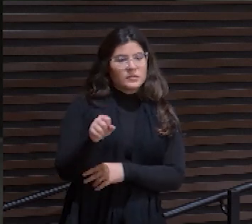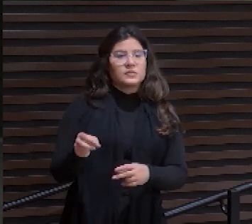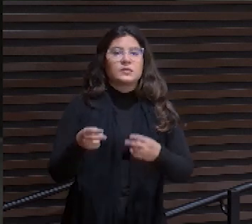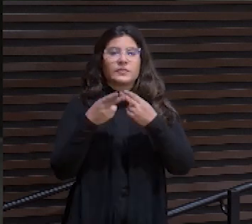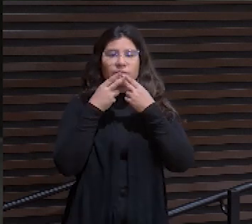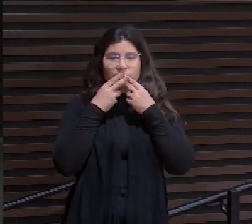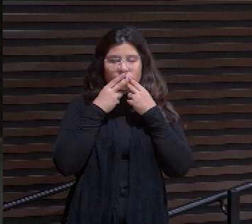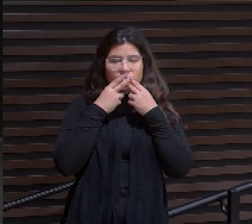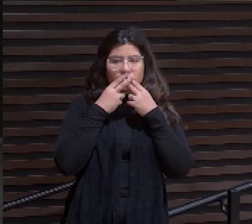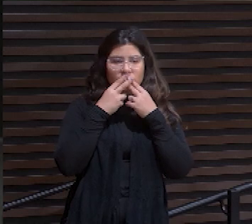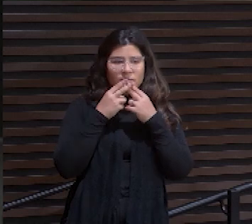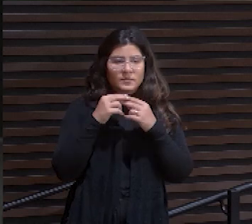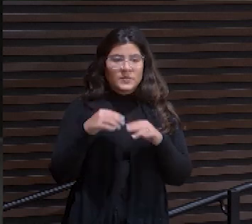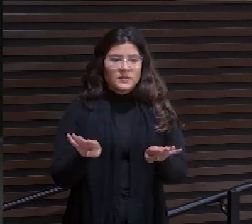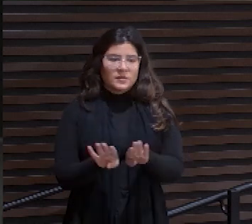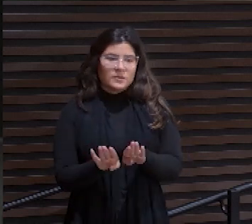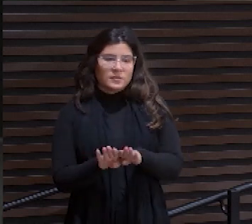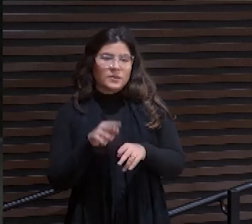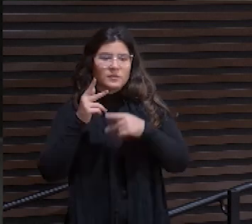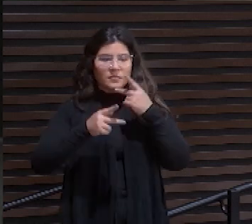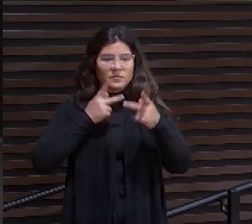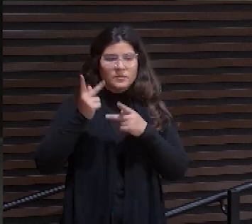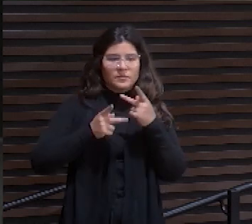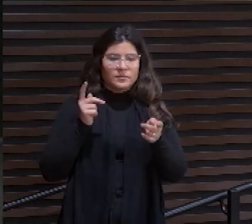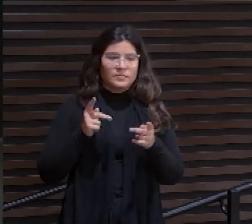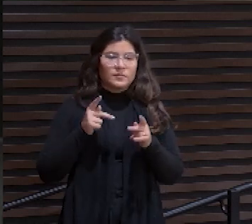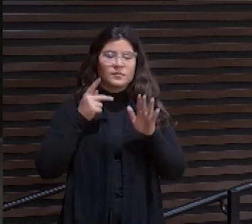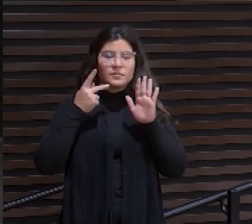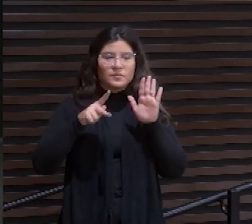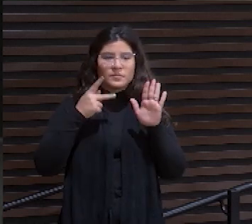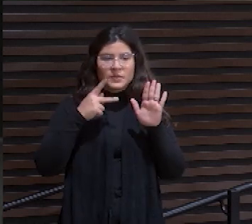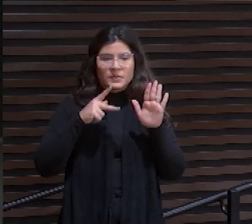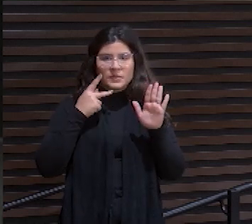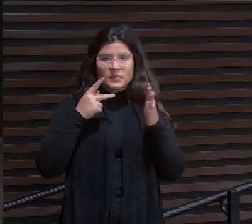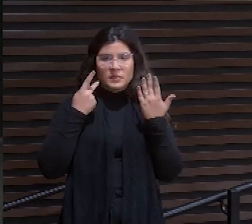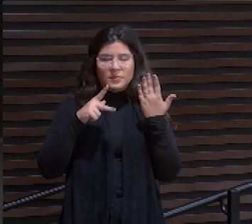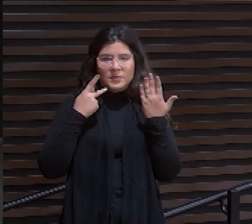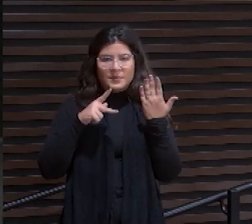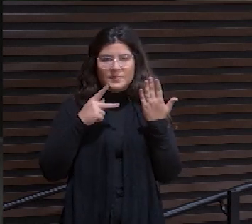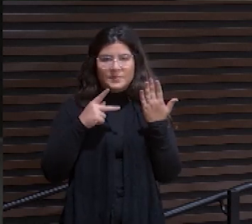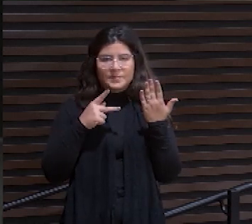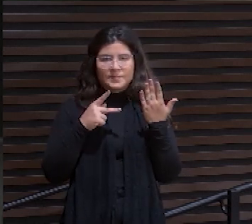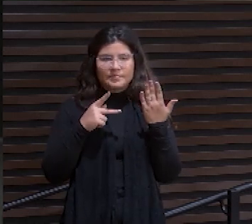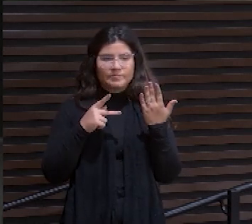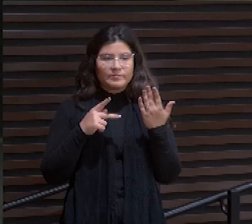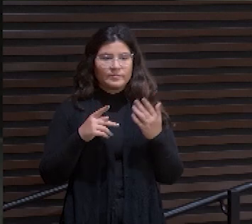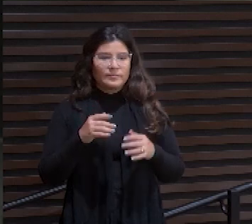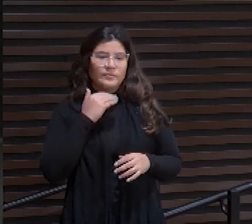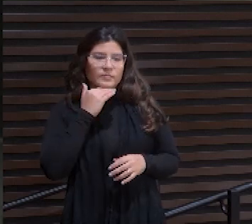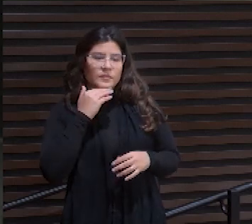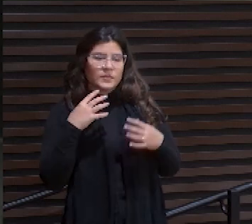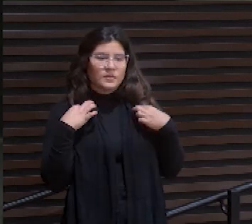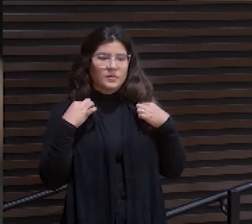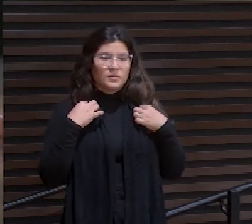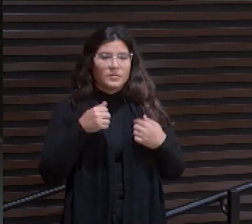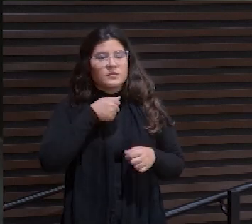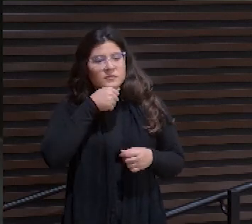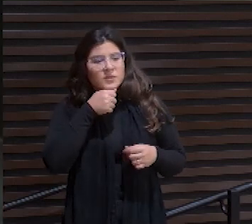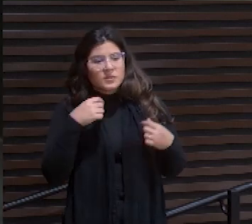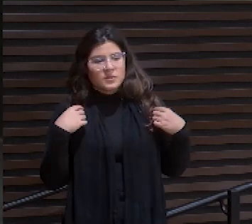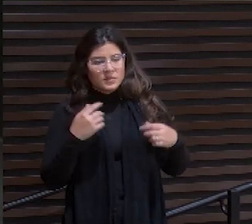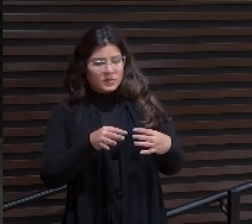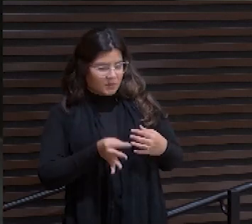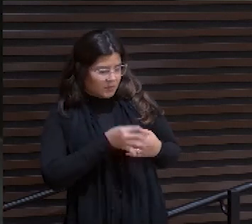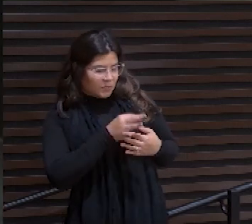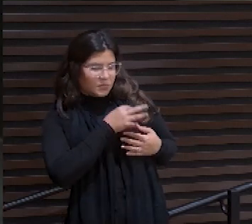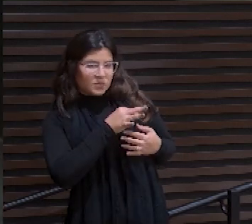lhes disse uma parábola: ninguém tira um pedaço de veste nova e o põe em veste velha, pois rasgará a nova,